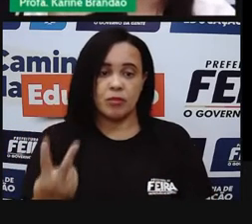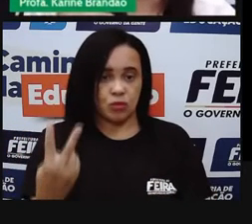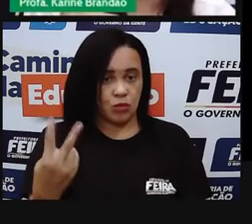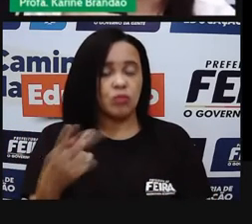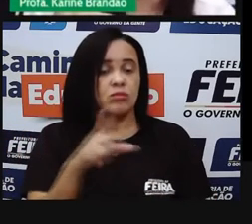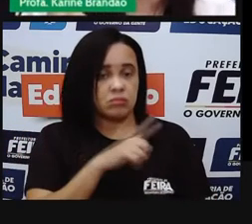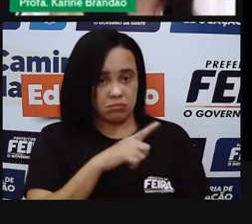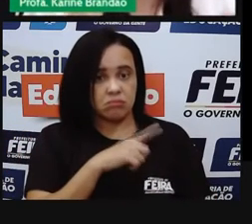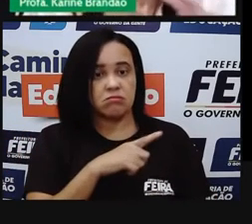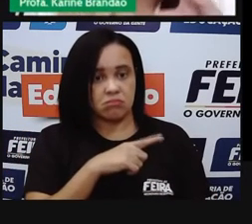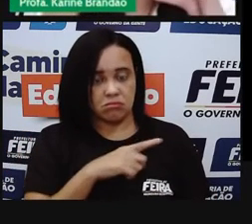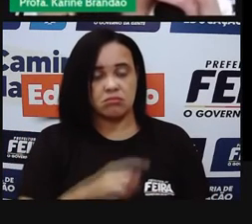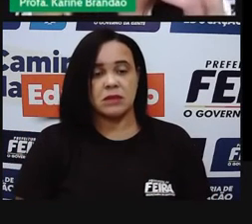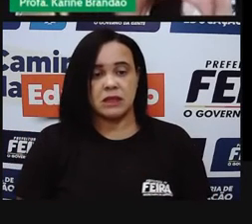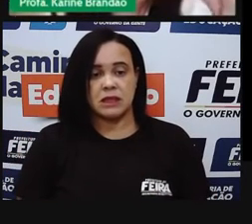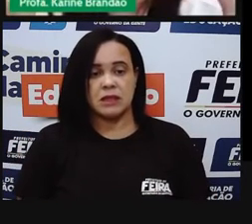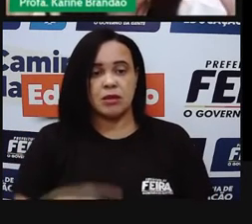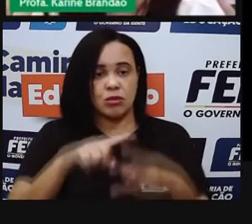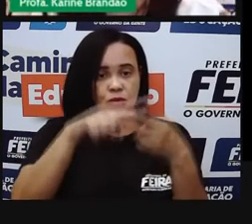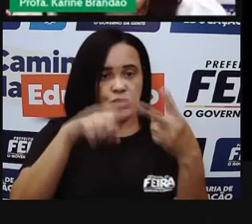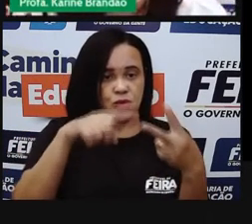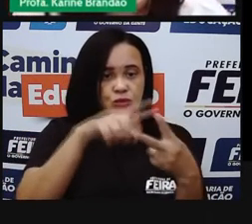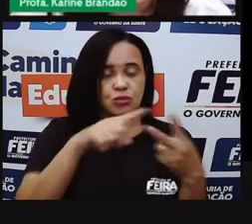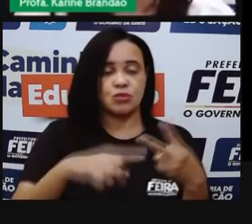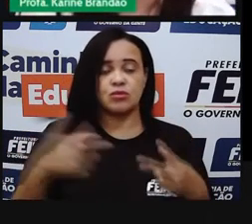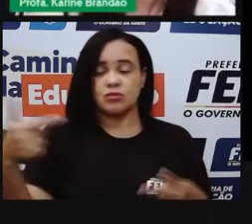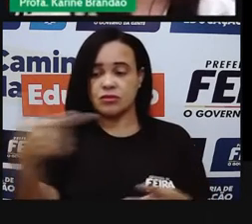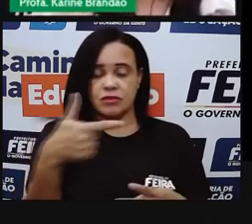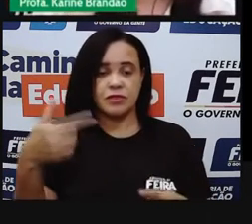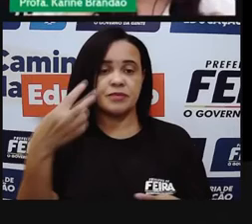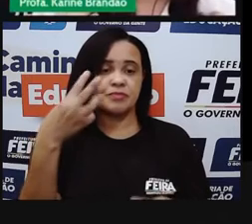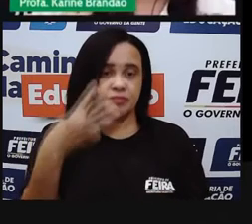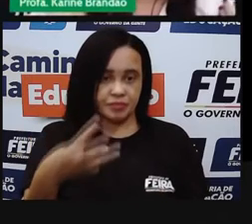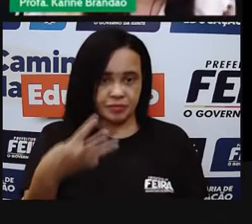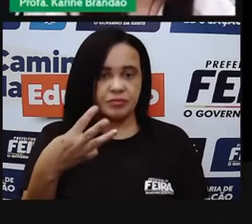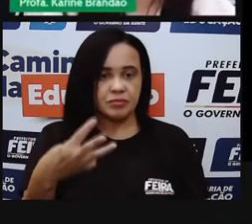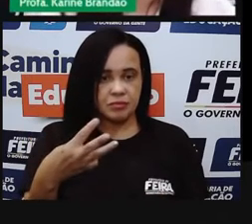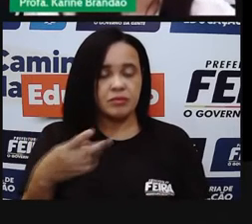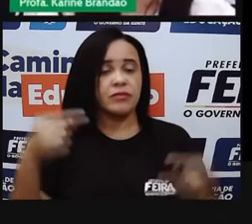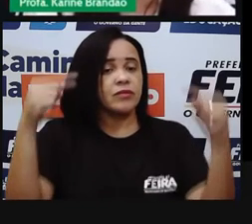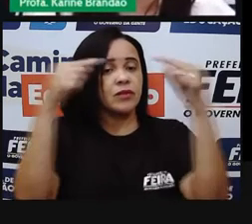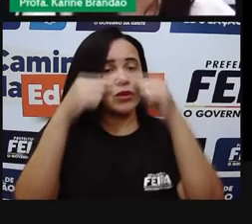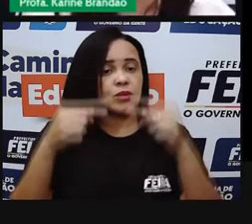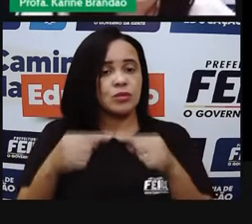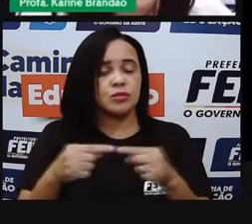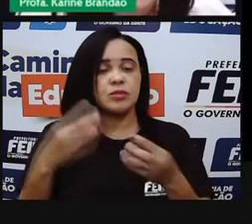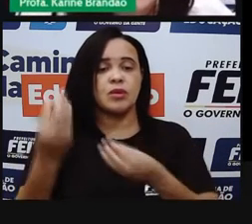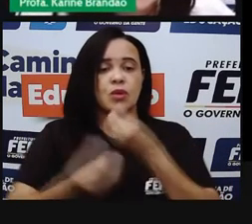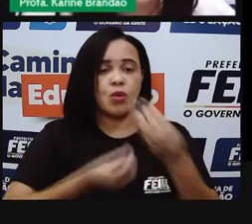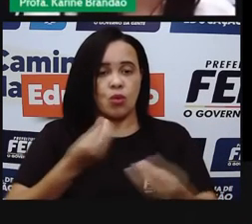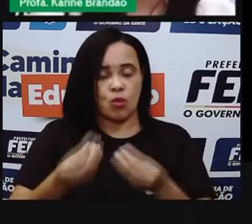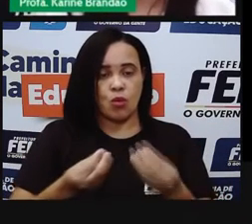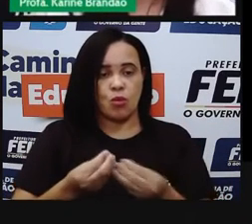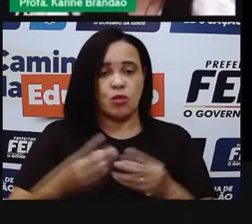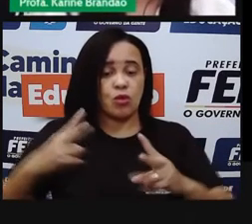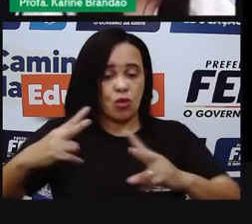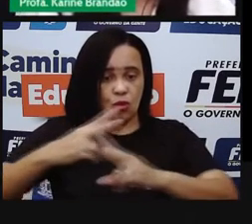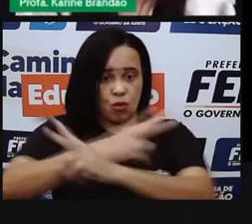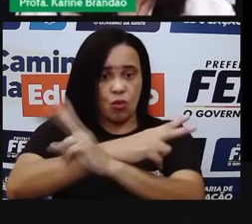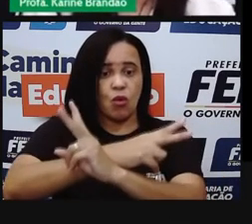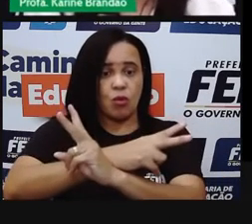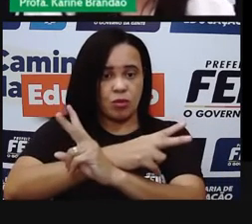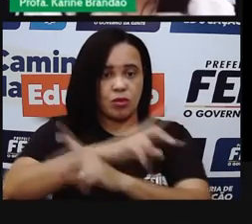nosso cromossomo, nosso par de cromossomos 23, é o que a gente chama de cromossomo sexual. O que que é